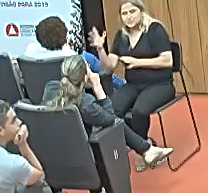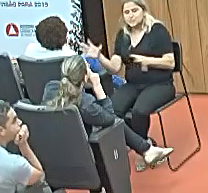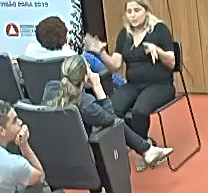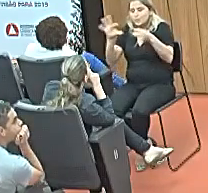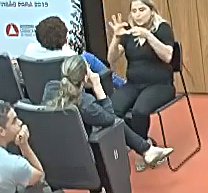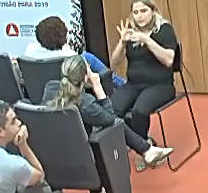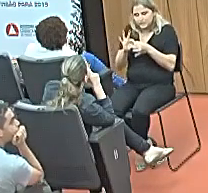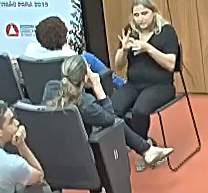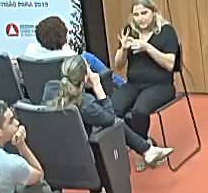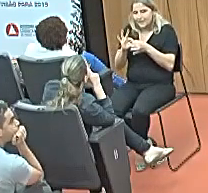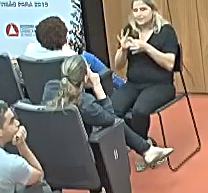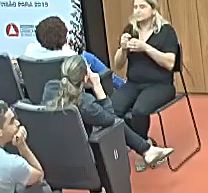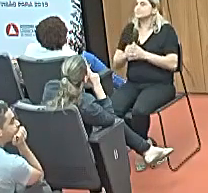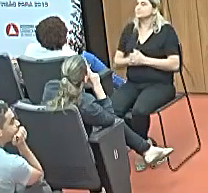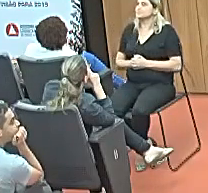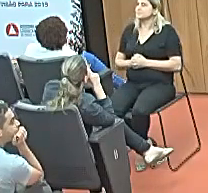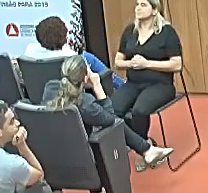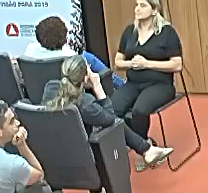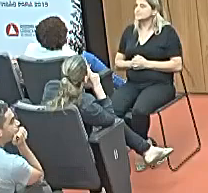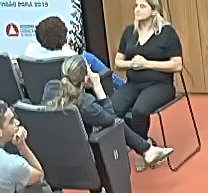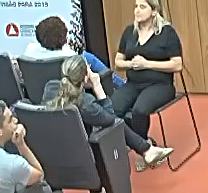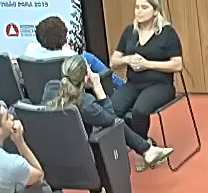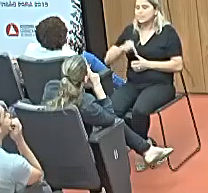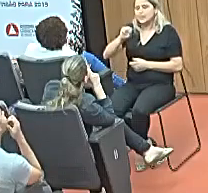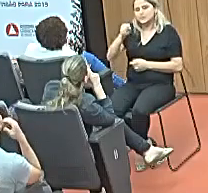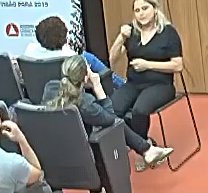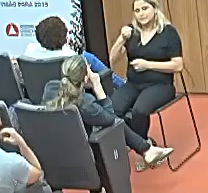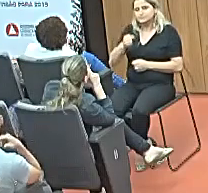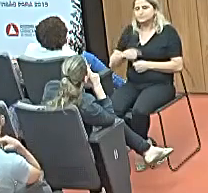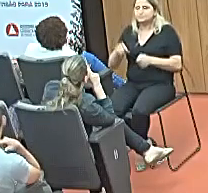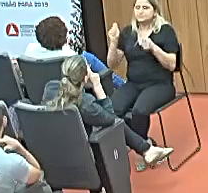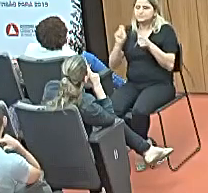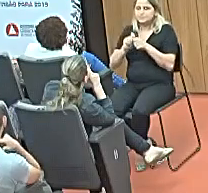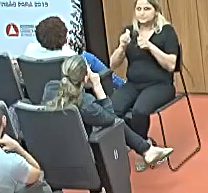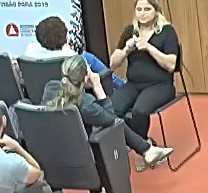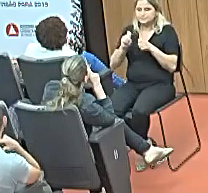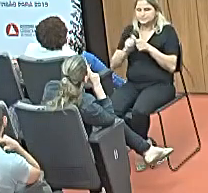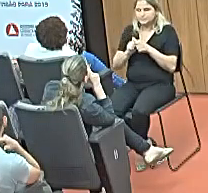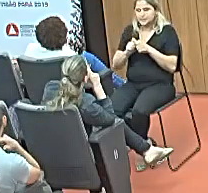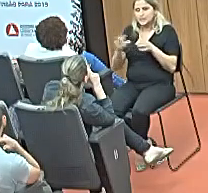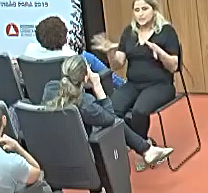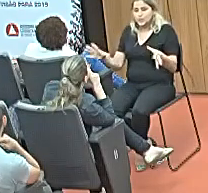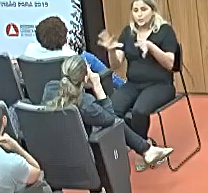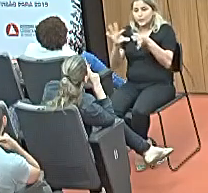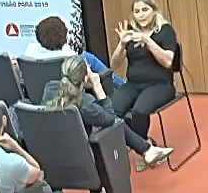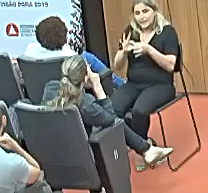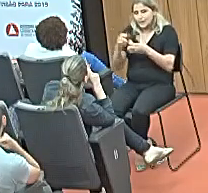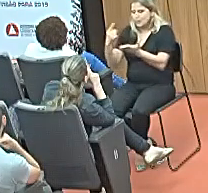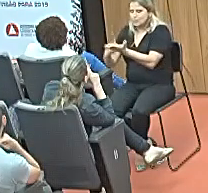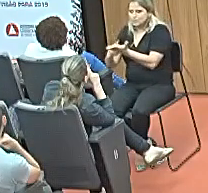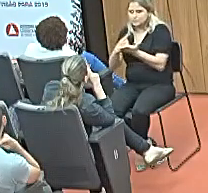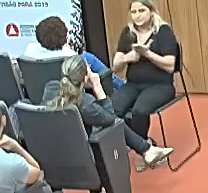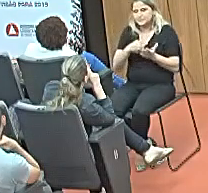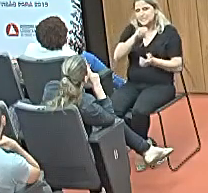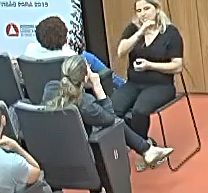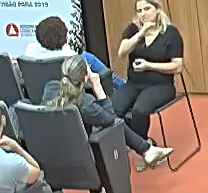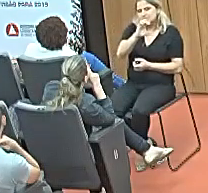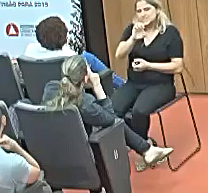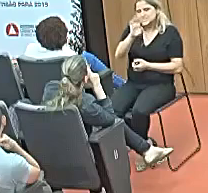do transporte público 8º promover parcerias entre a setop